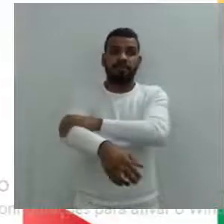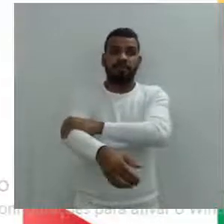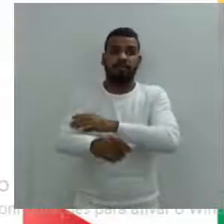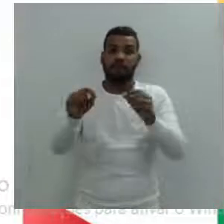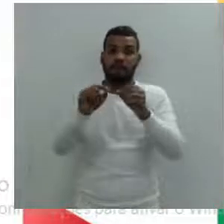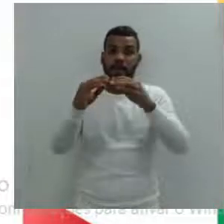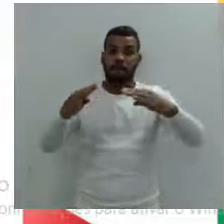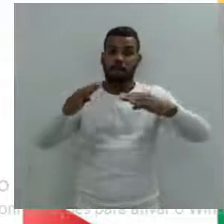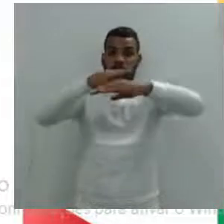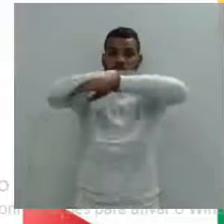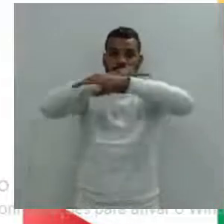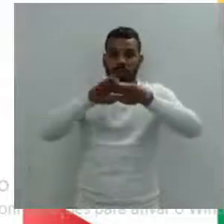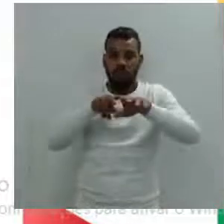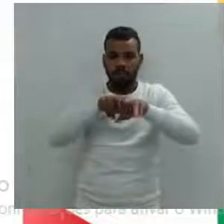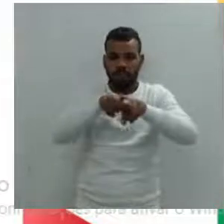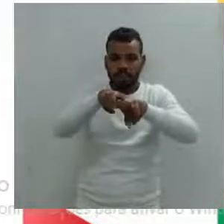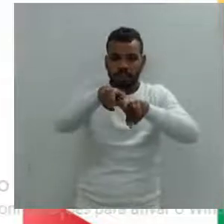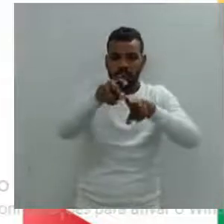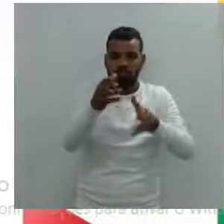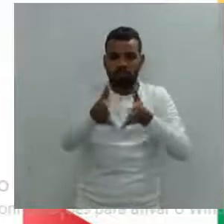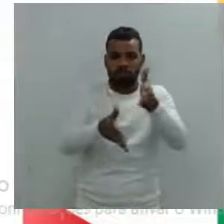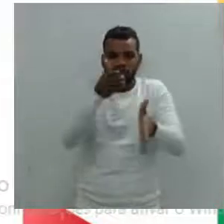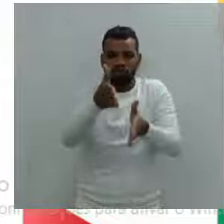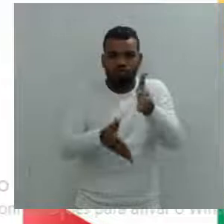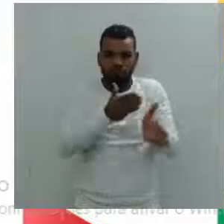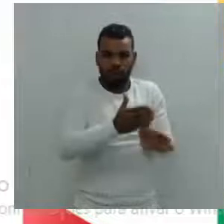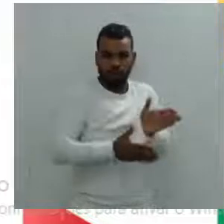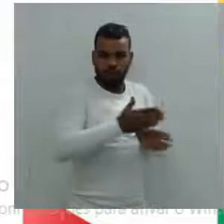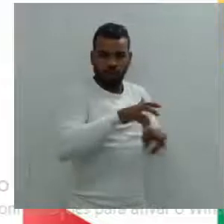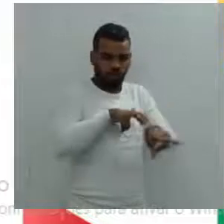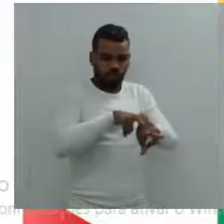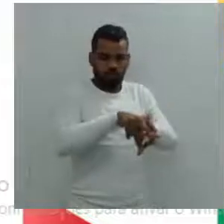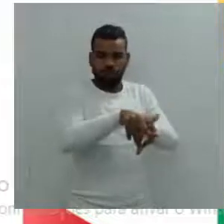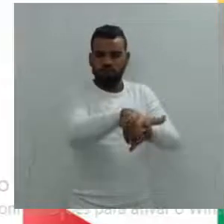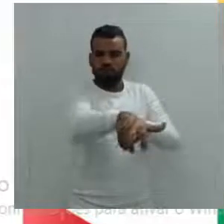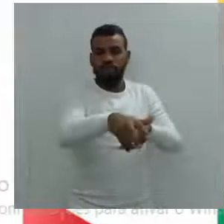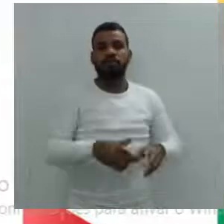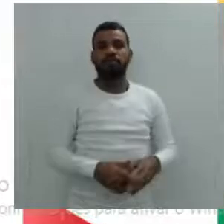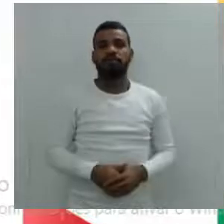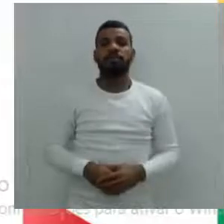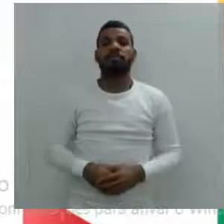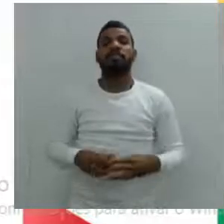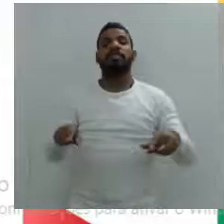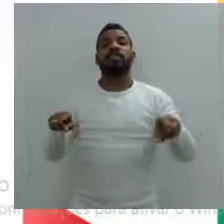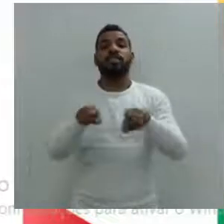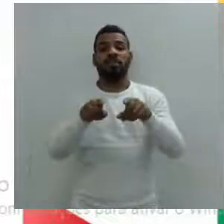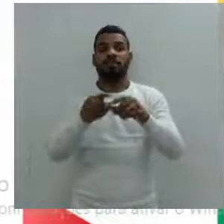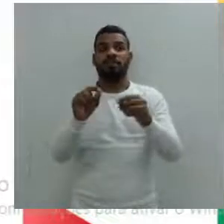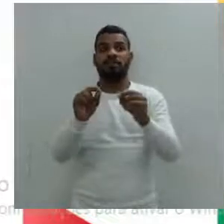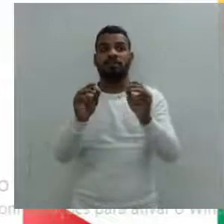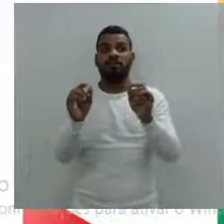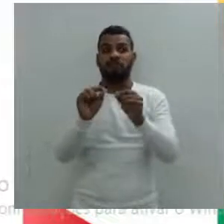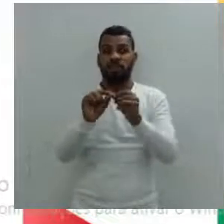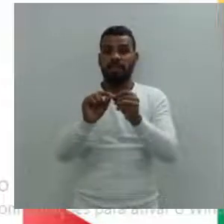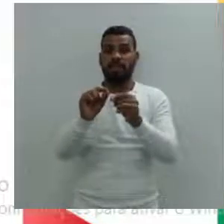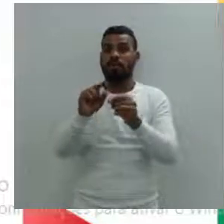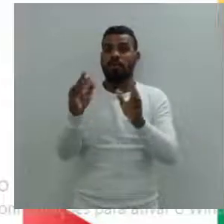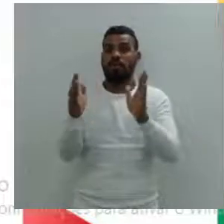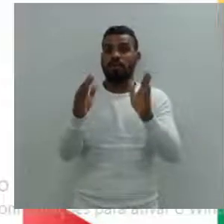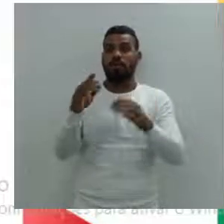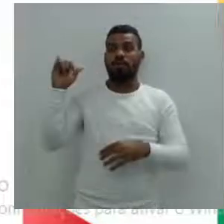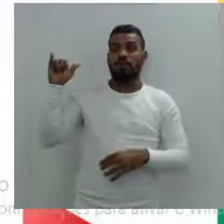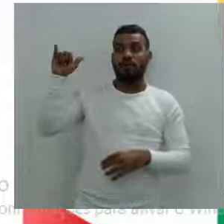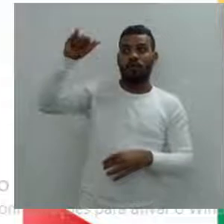pontes para a construção de trilhos das ferrovias. Além disso, foi um período que foram inventados o avião. Olá,